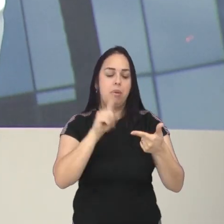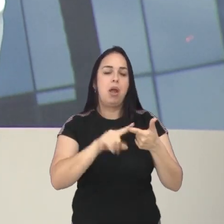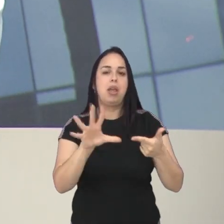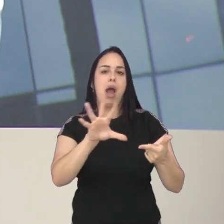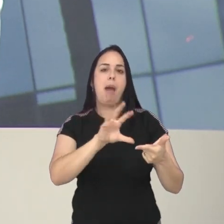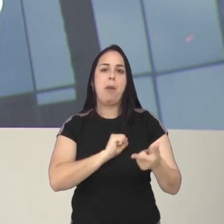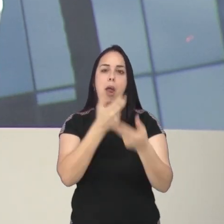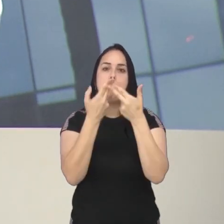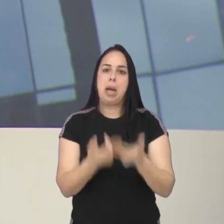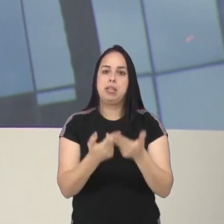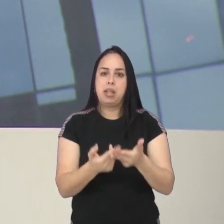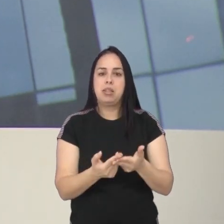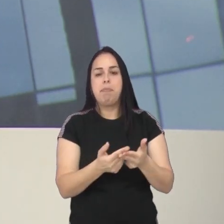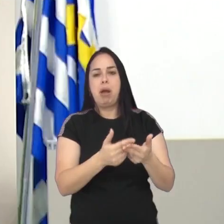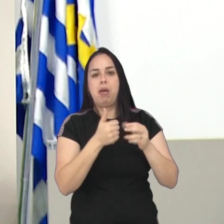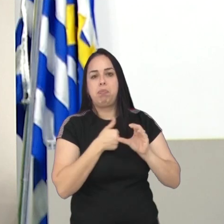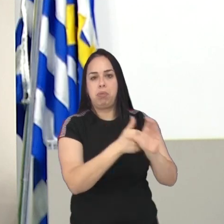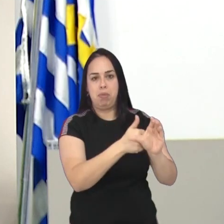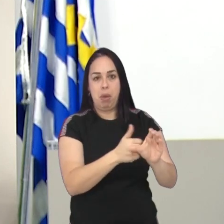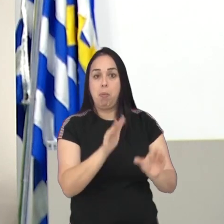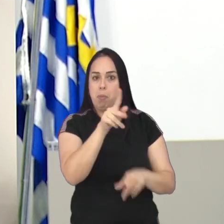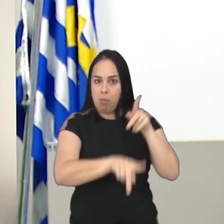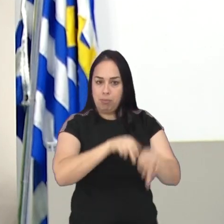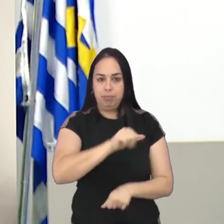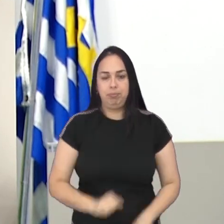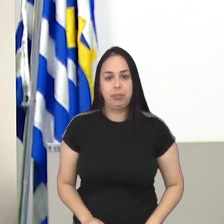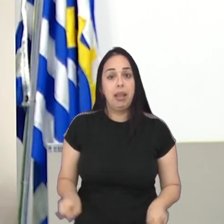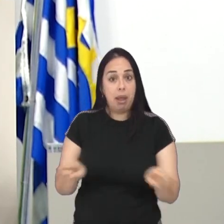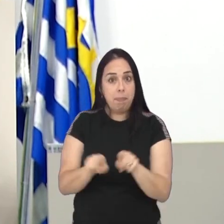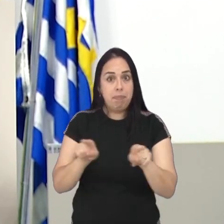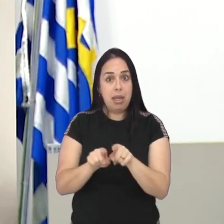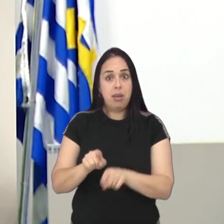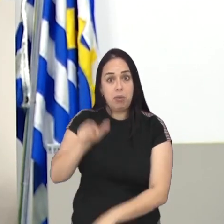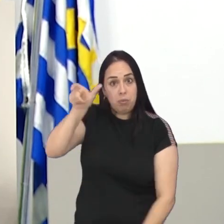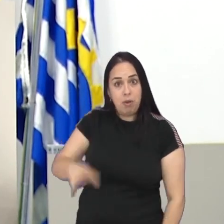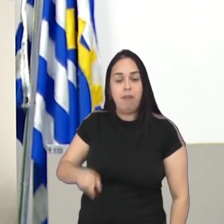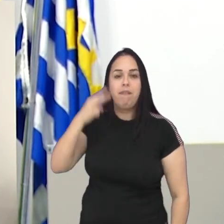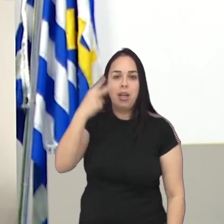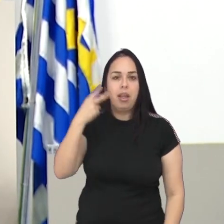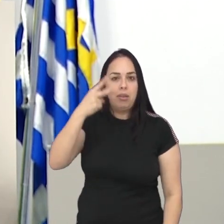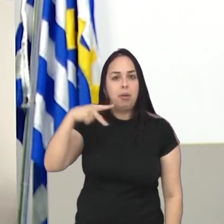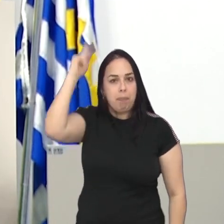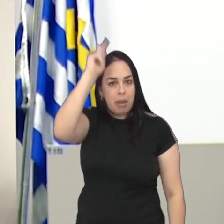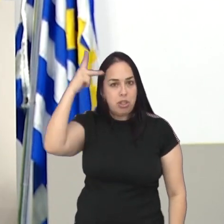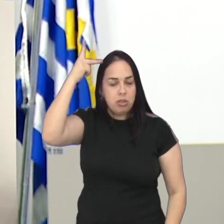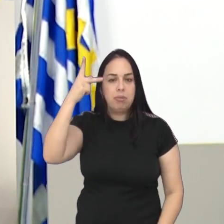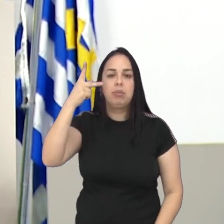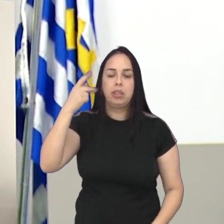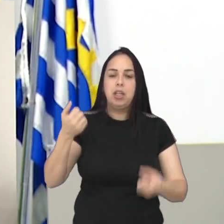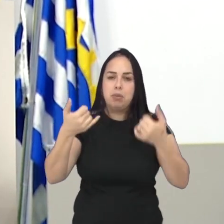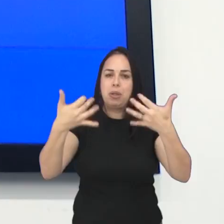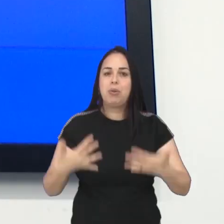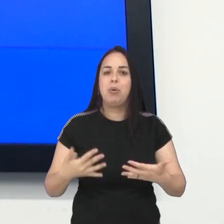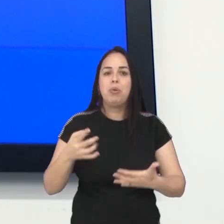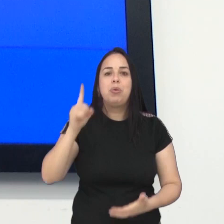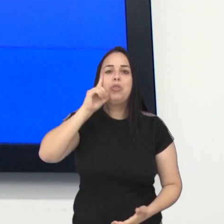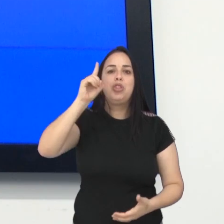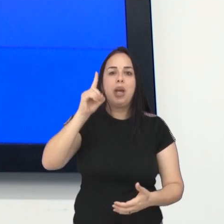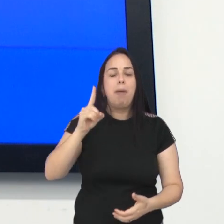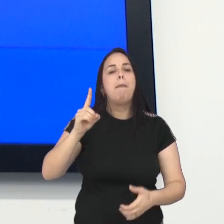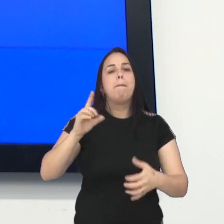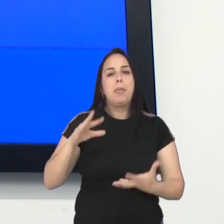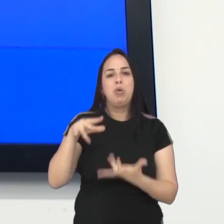e tolerância para os cristãos. Quem também fez uso da palavra foi o vereador Fernando Petiti, que abordou o Dia Mundial